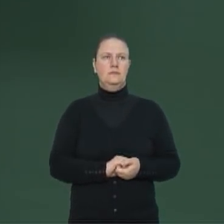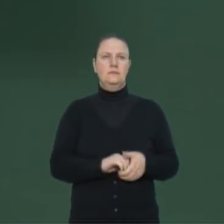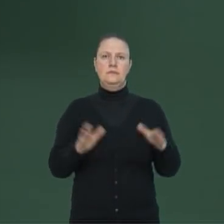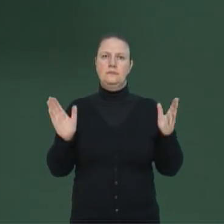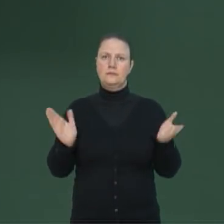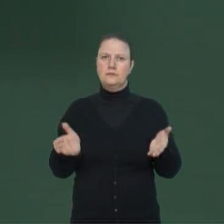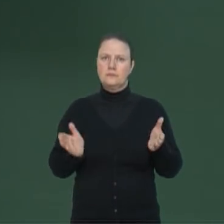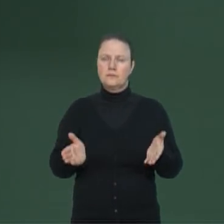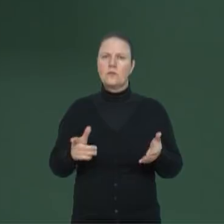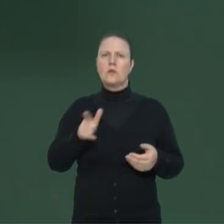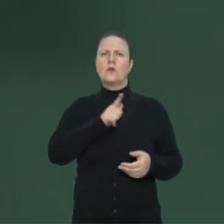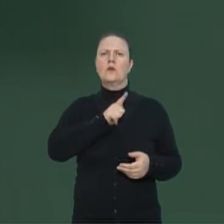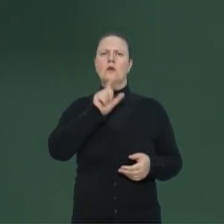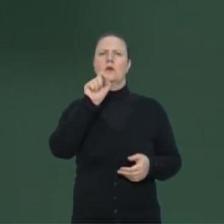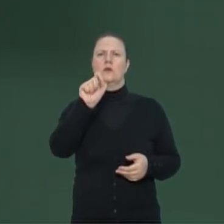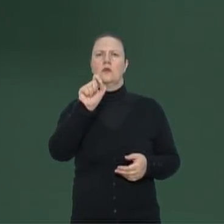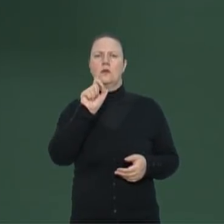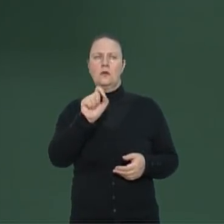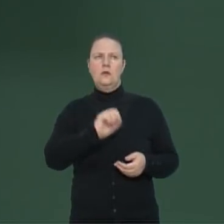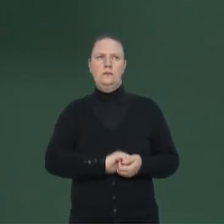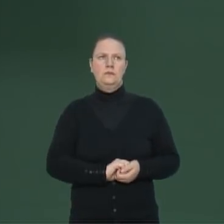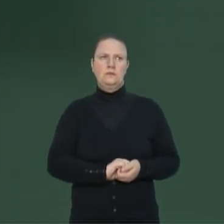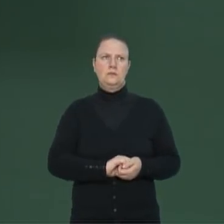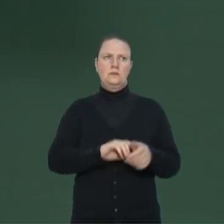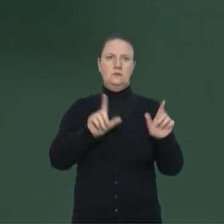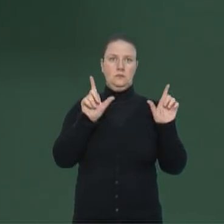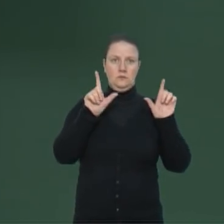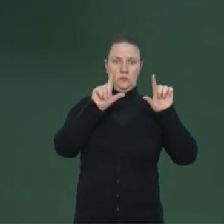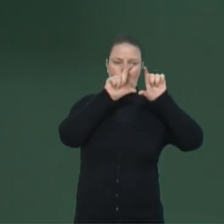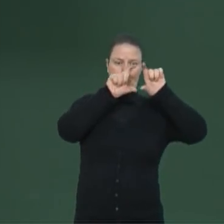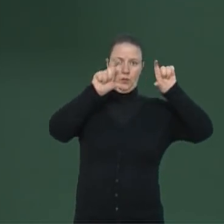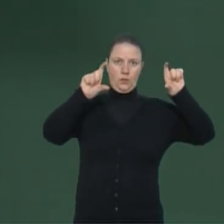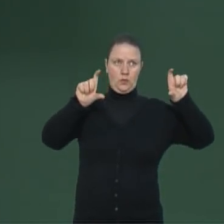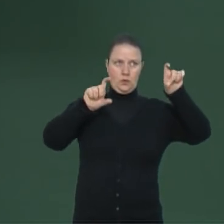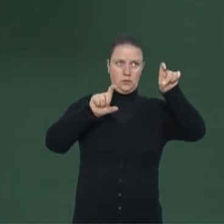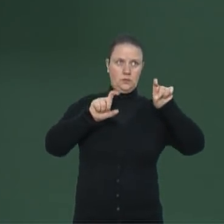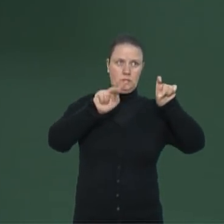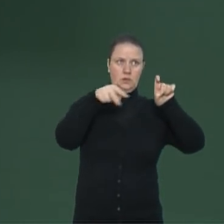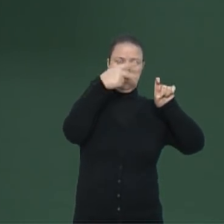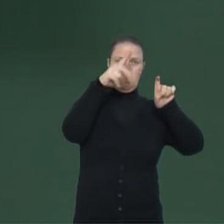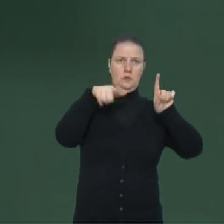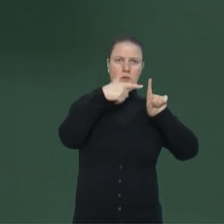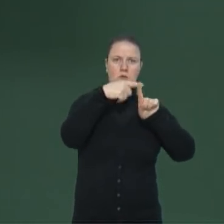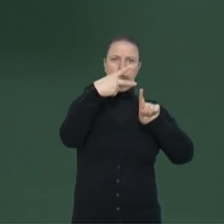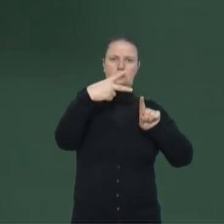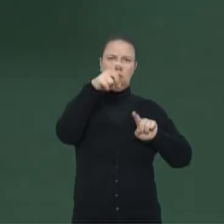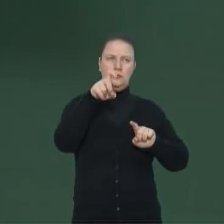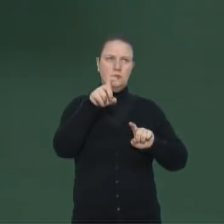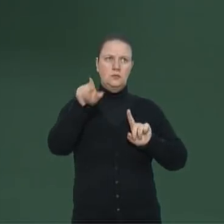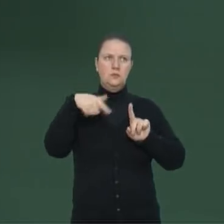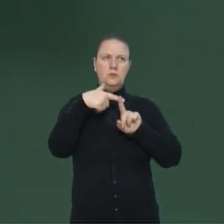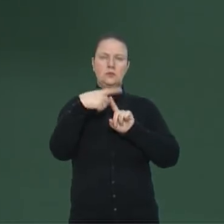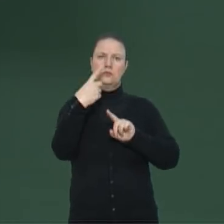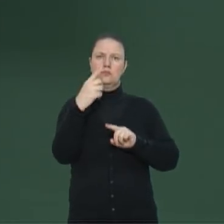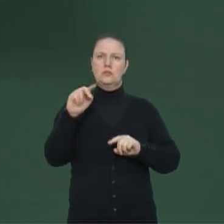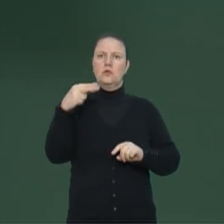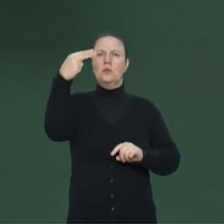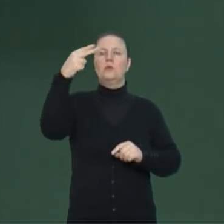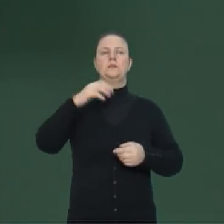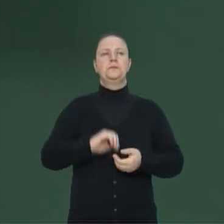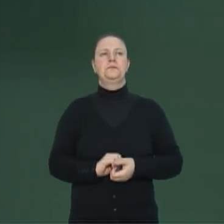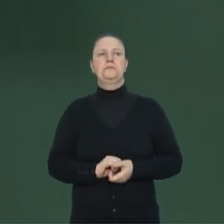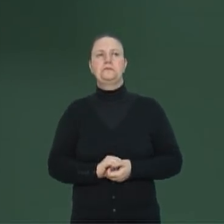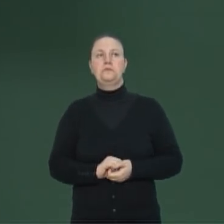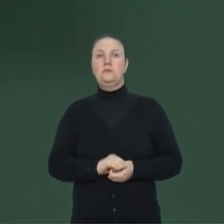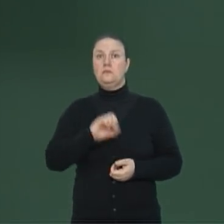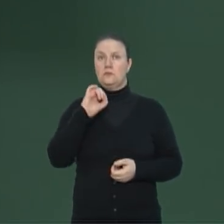Dessa forma, o que eu tenho aqui? Eu tenho essa parte aqui, x ao quadrado mais 2x mais 1 ao quadrado, e isso é exatamente isso, né? Se